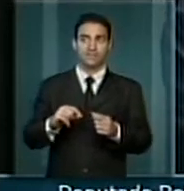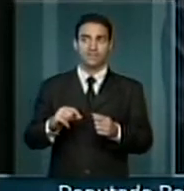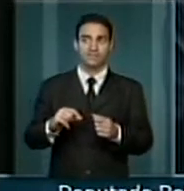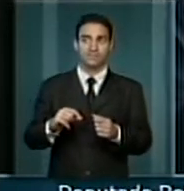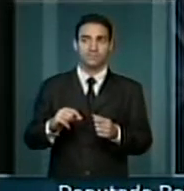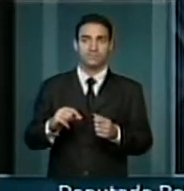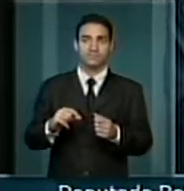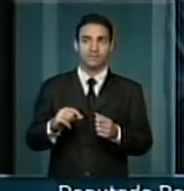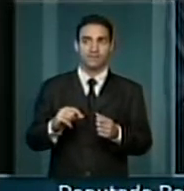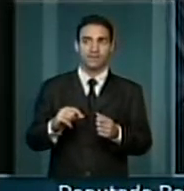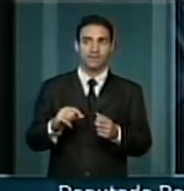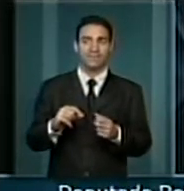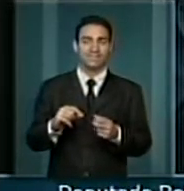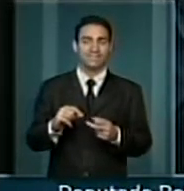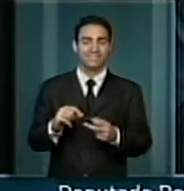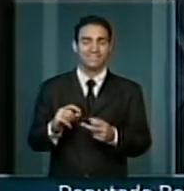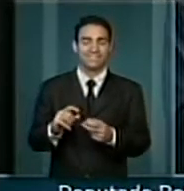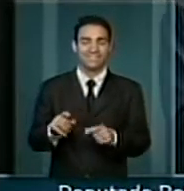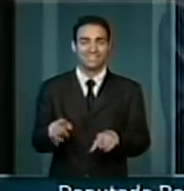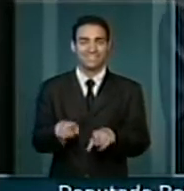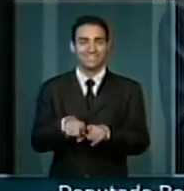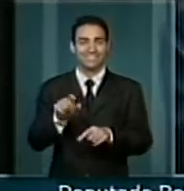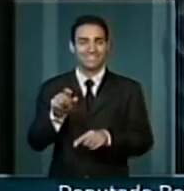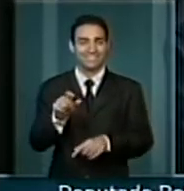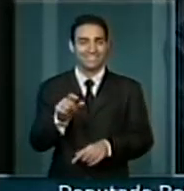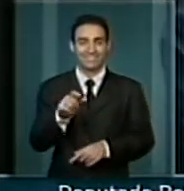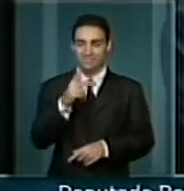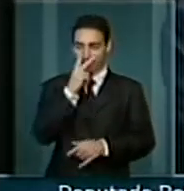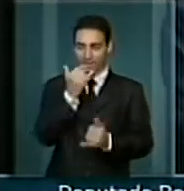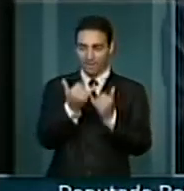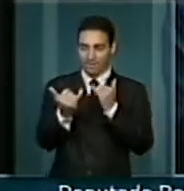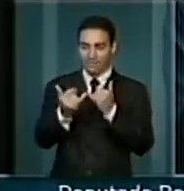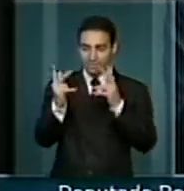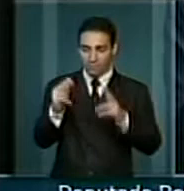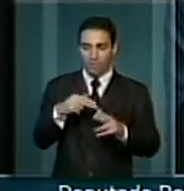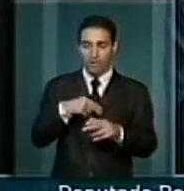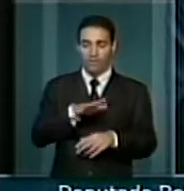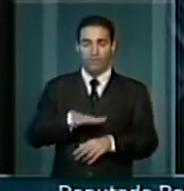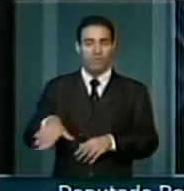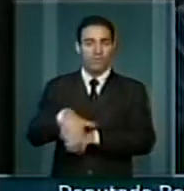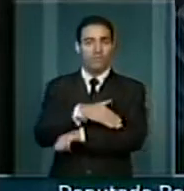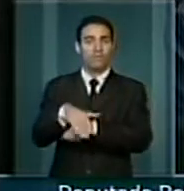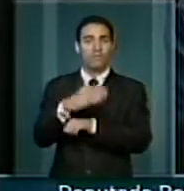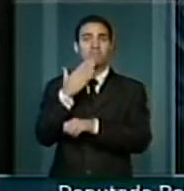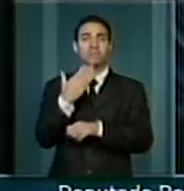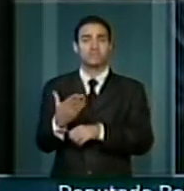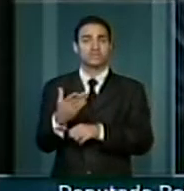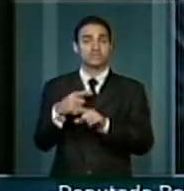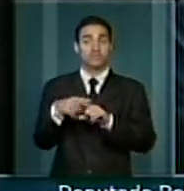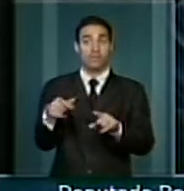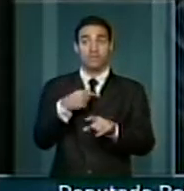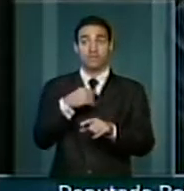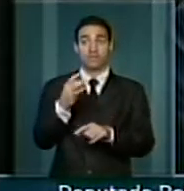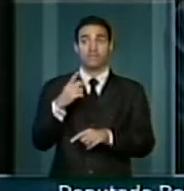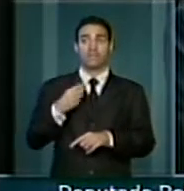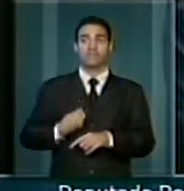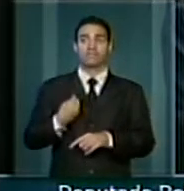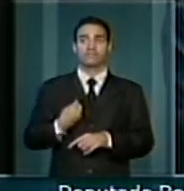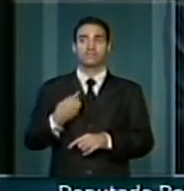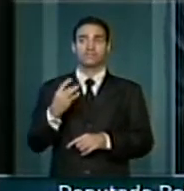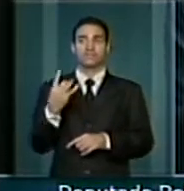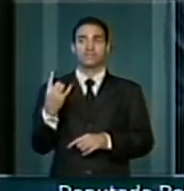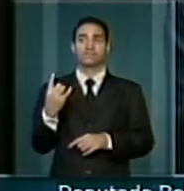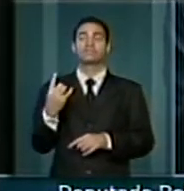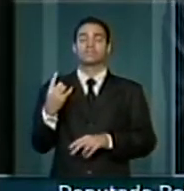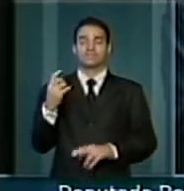negra e por parecer ser morador de rua. O garoto estava só à mesa enquanto seus pais